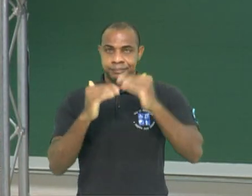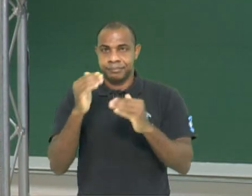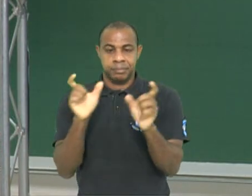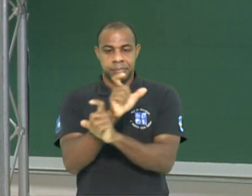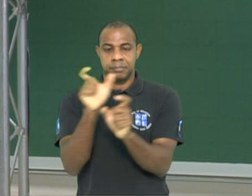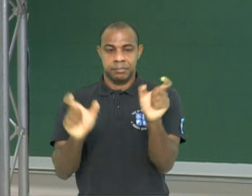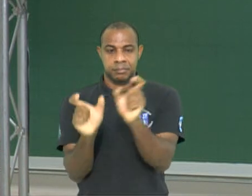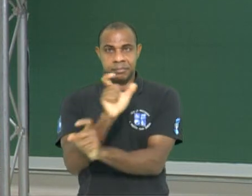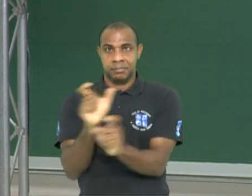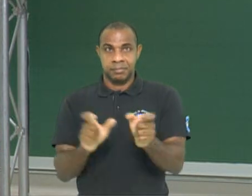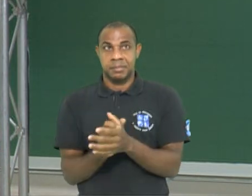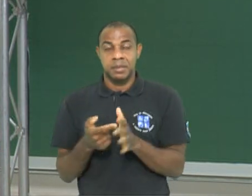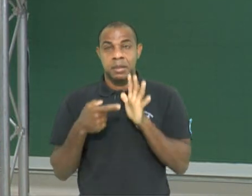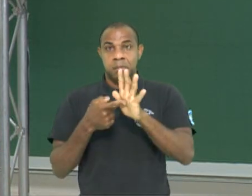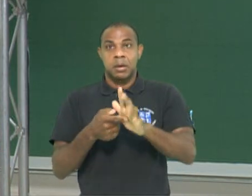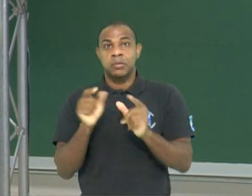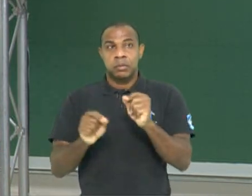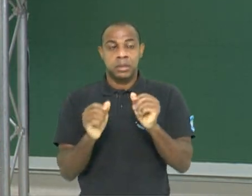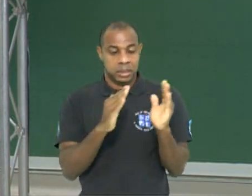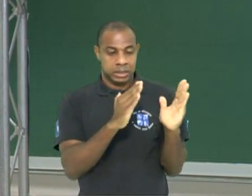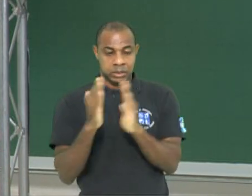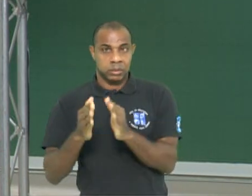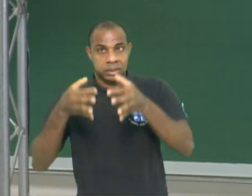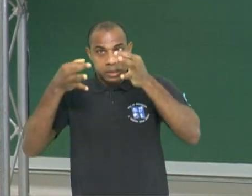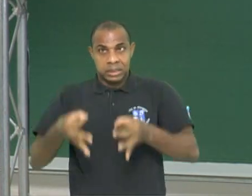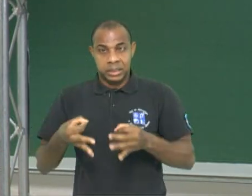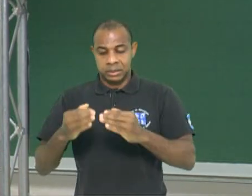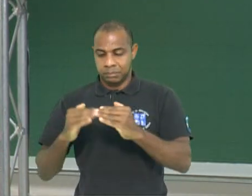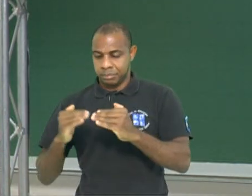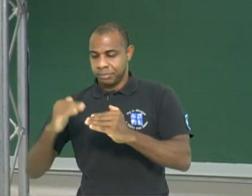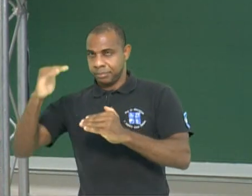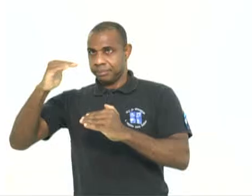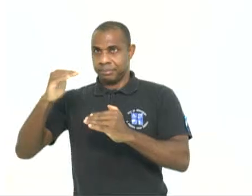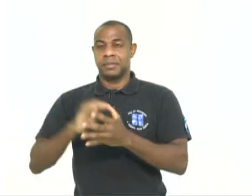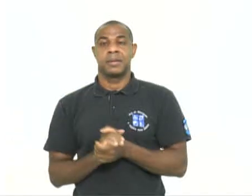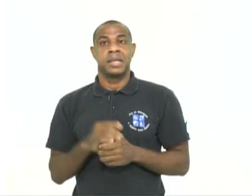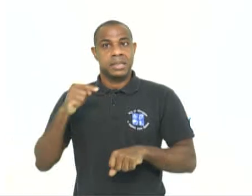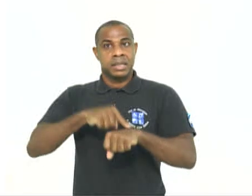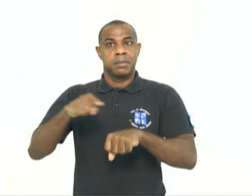é que você identifique a sequência de baixo para cima. Dou um tempinho para vocês.